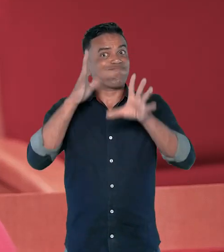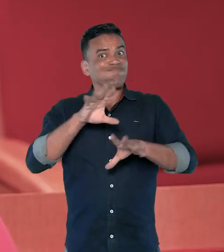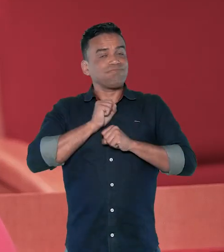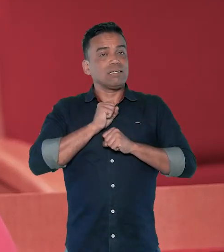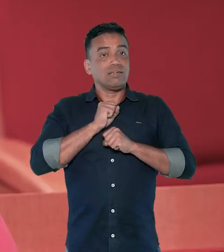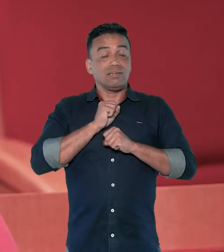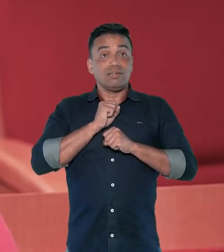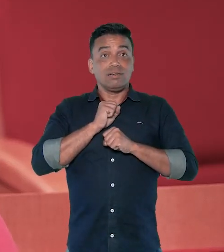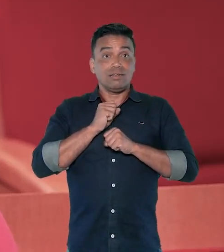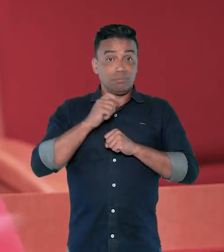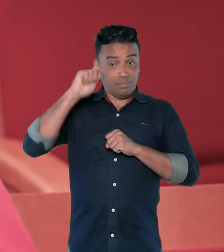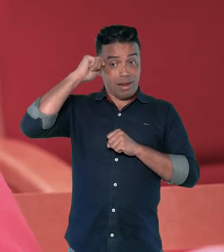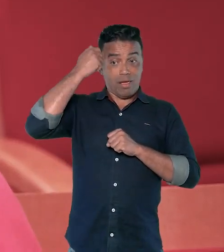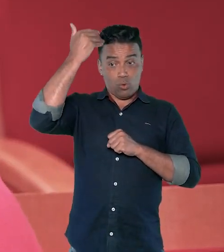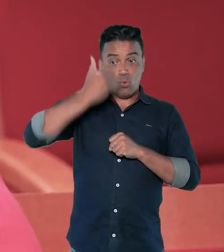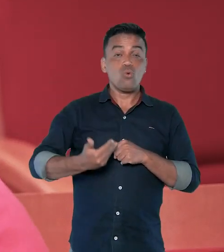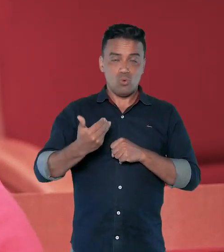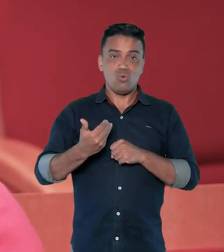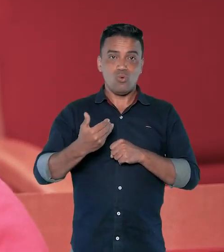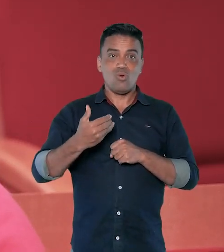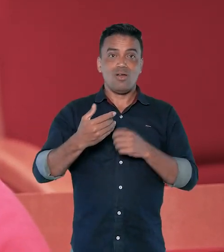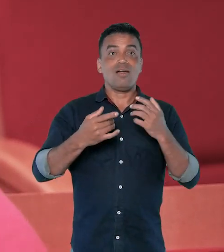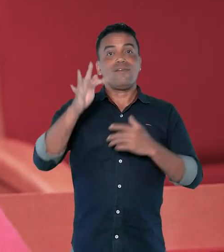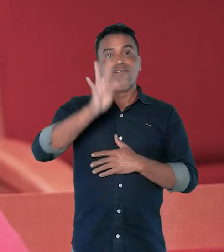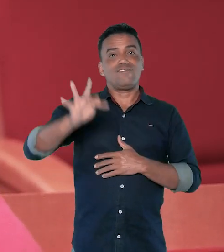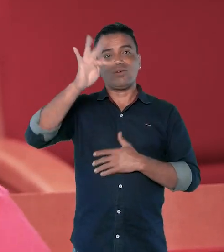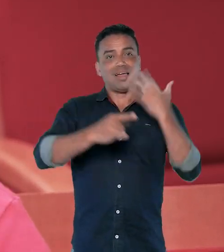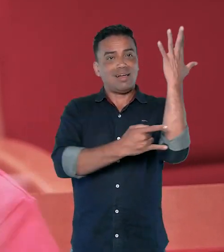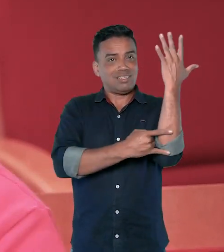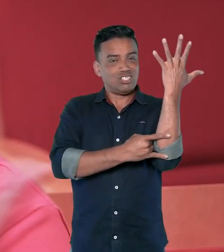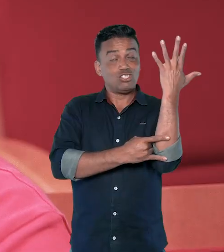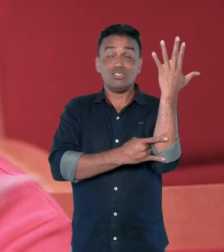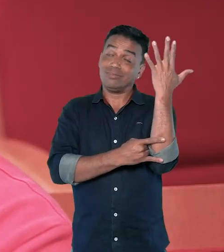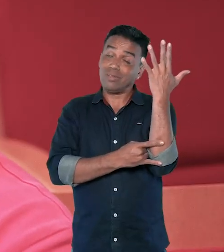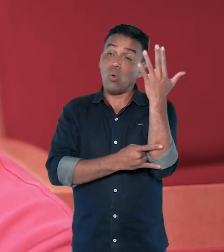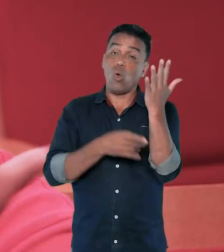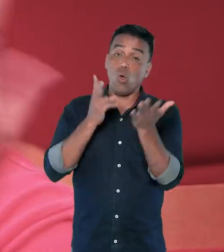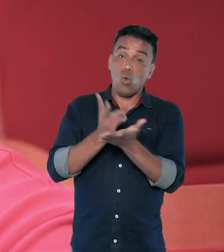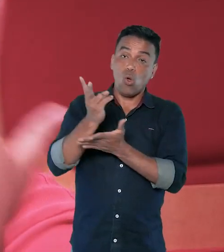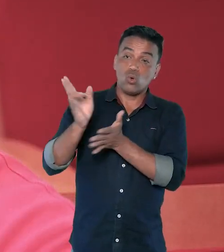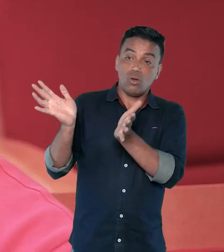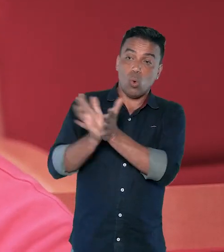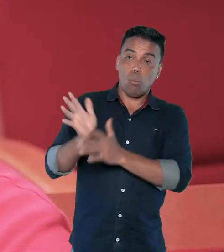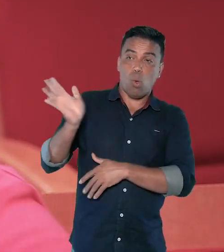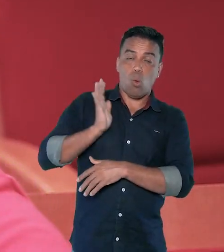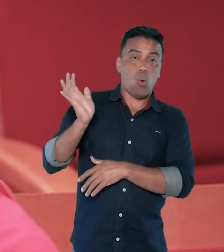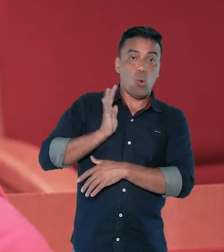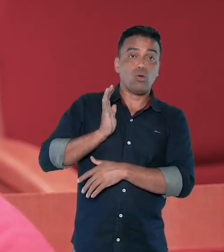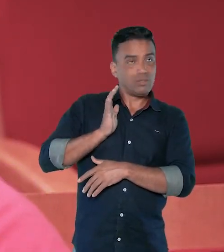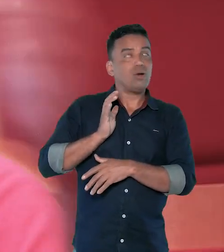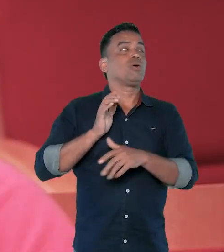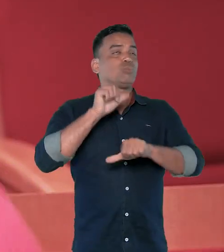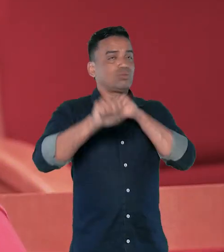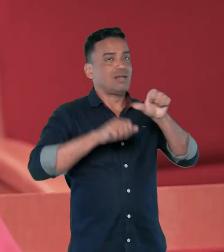faculdade que, querendo ou não, infelizmente, ainda é elitizada, apesar de toda a transformação que a política de cotas